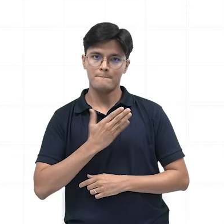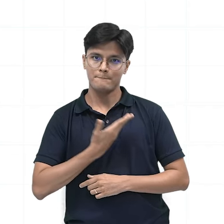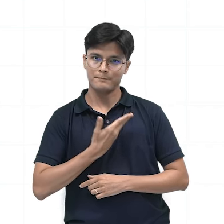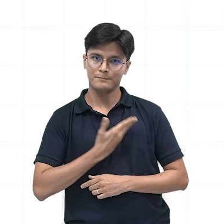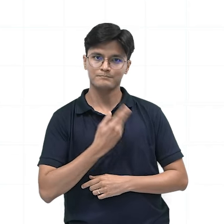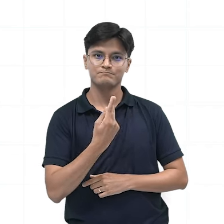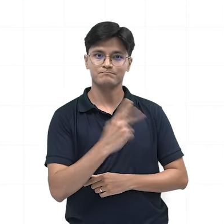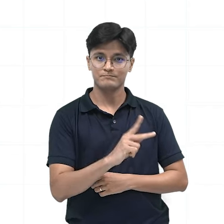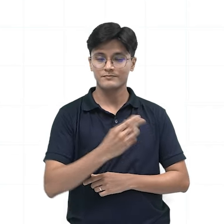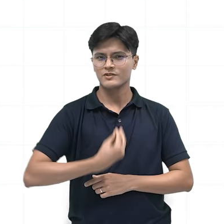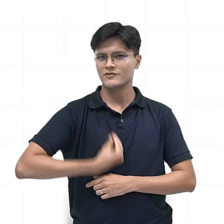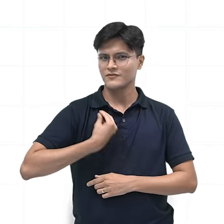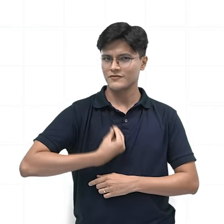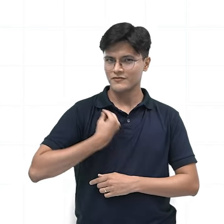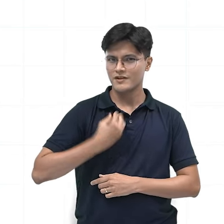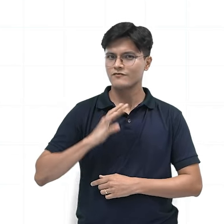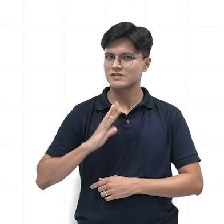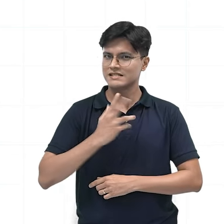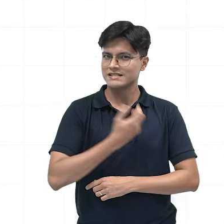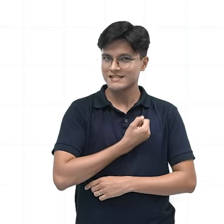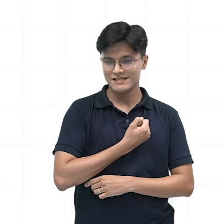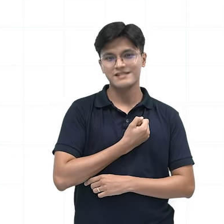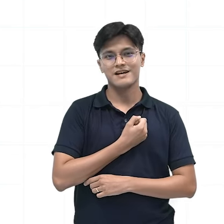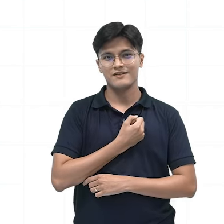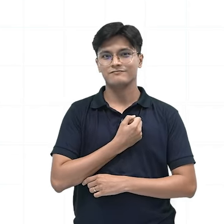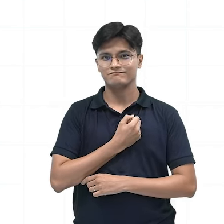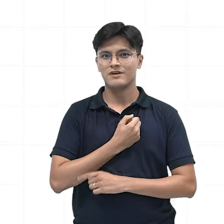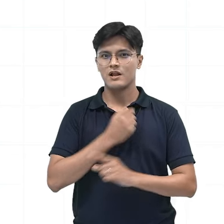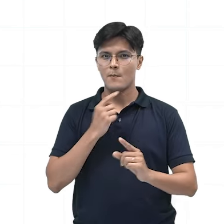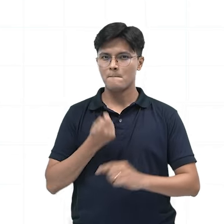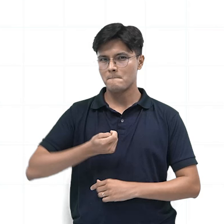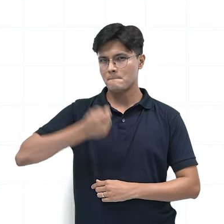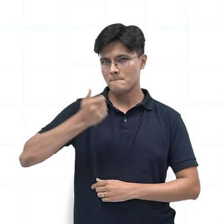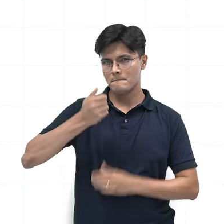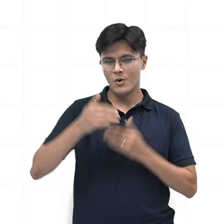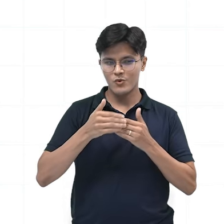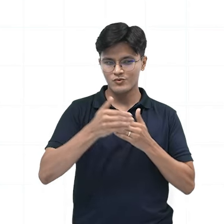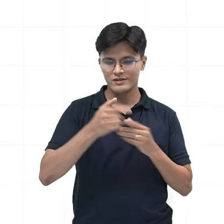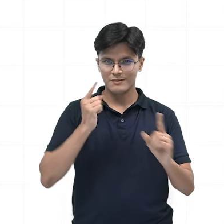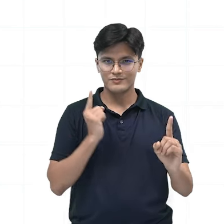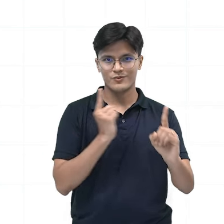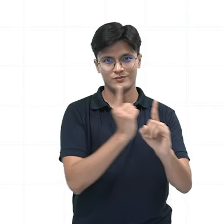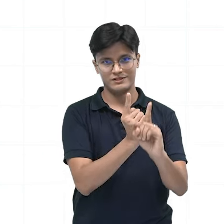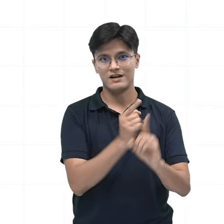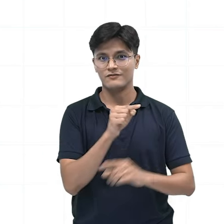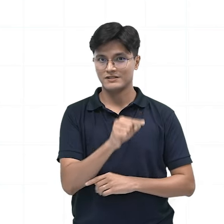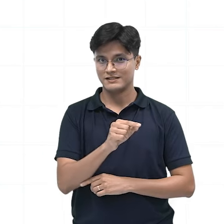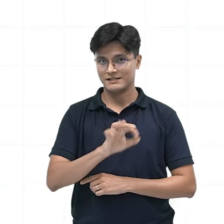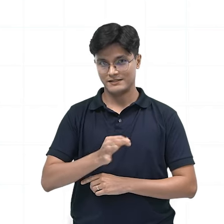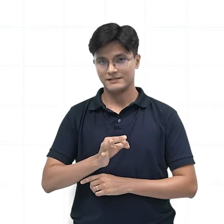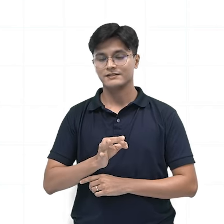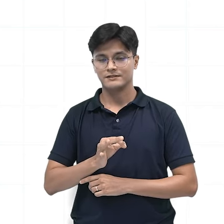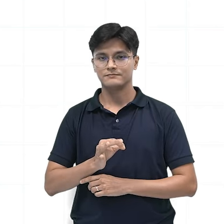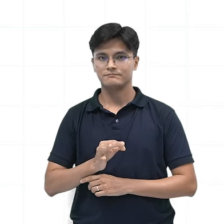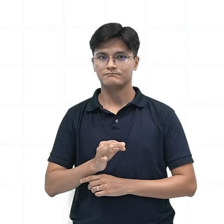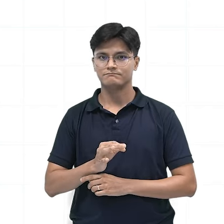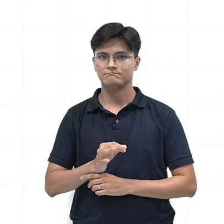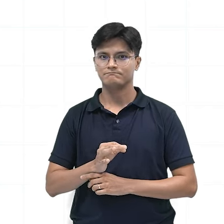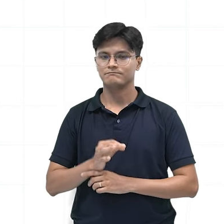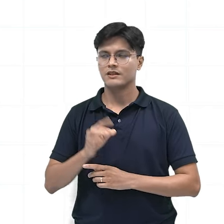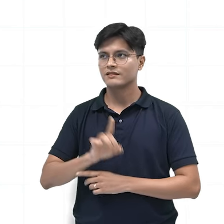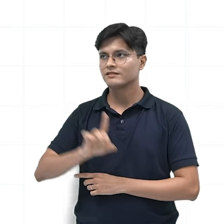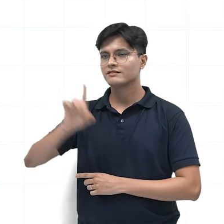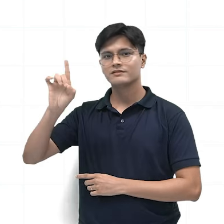e estará convosco antes de passar o prazo. Ai, Deus, onde